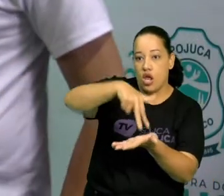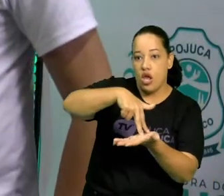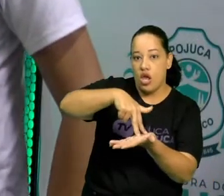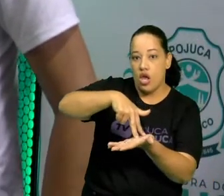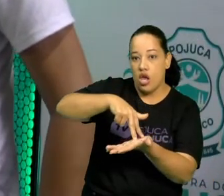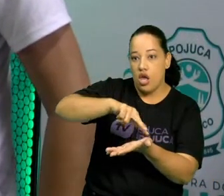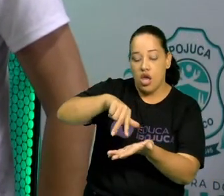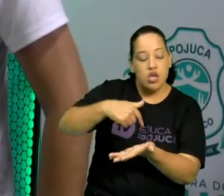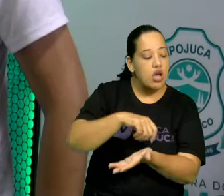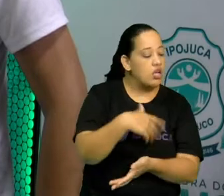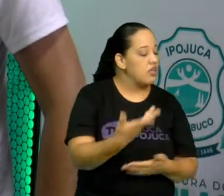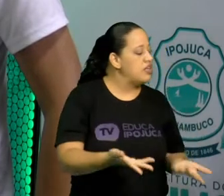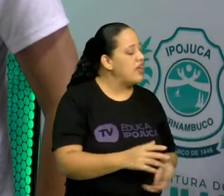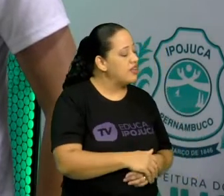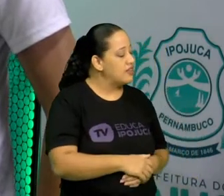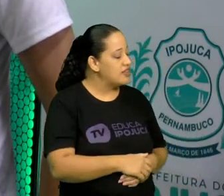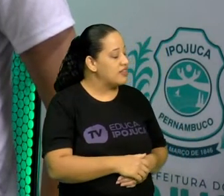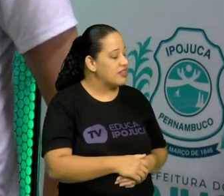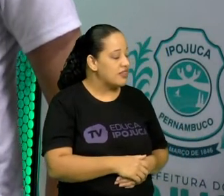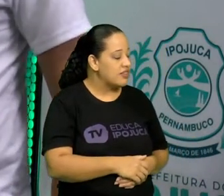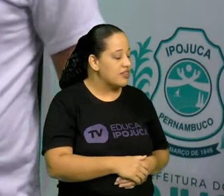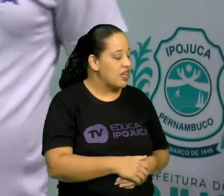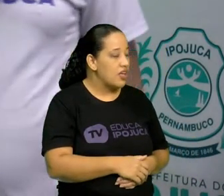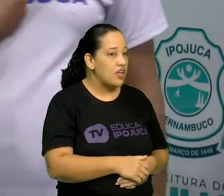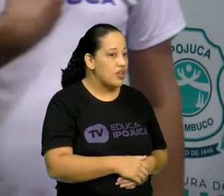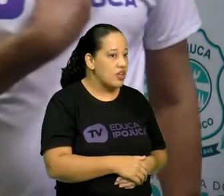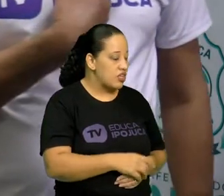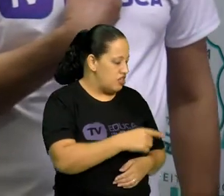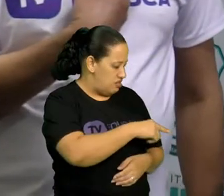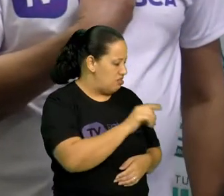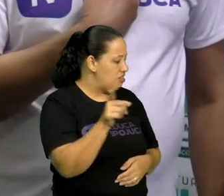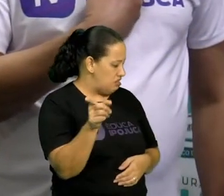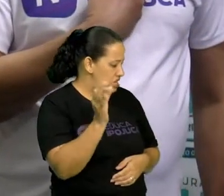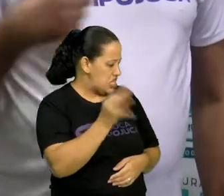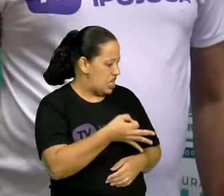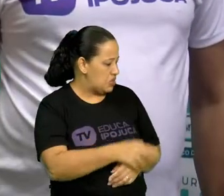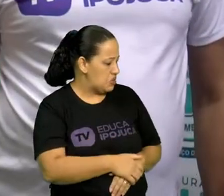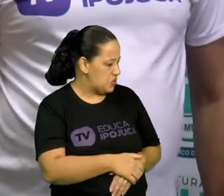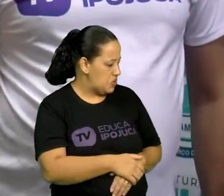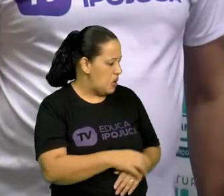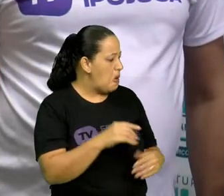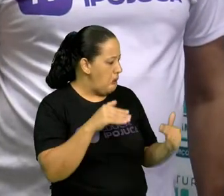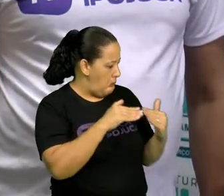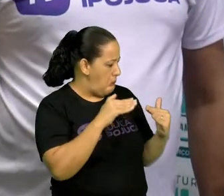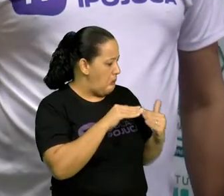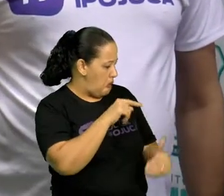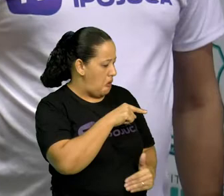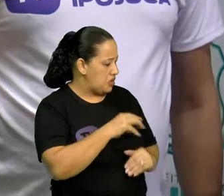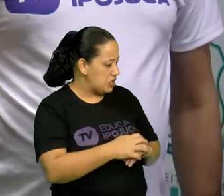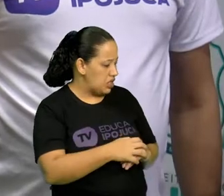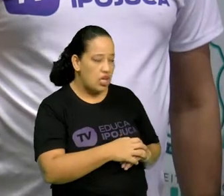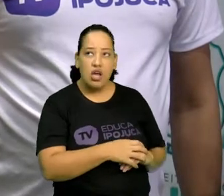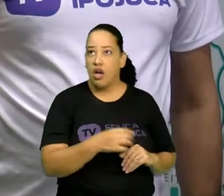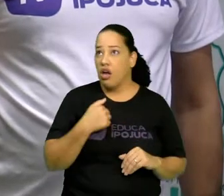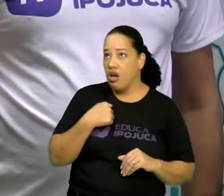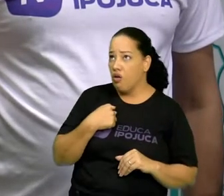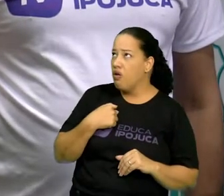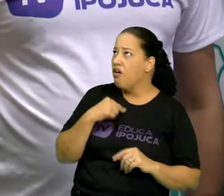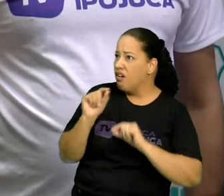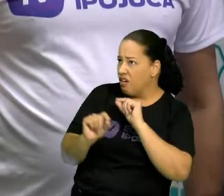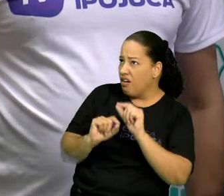soltou E aí eu acho que tá certo concorda e você fica